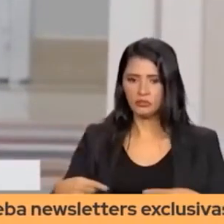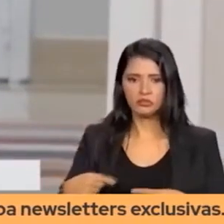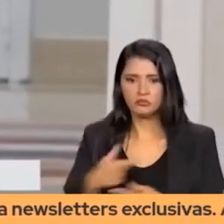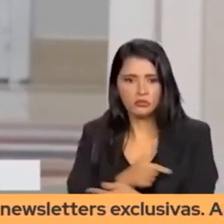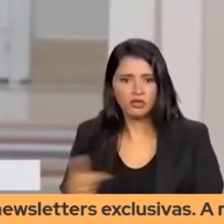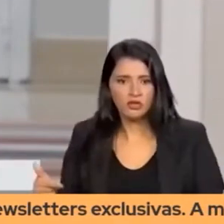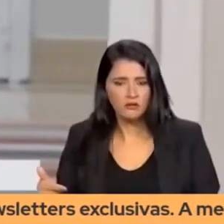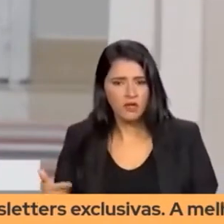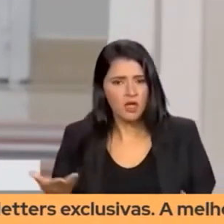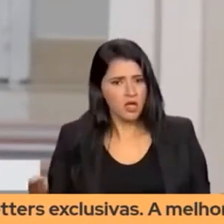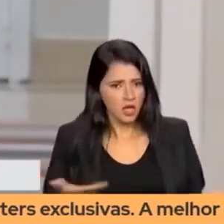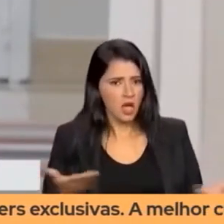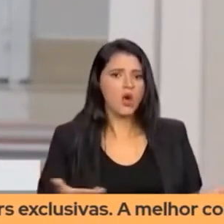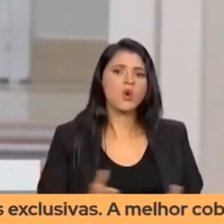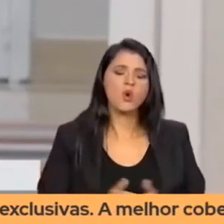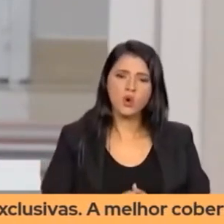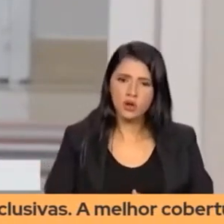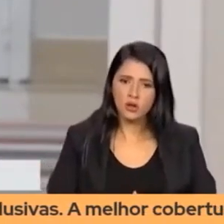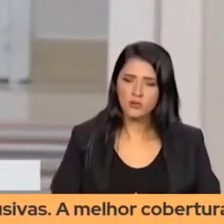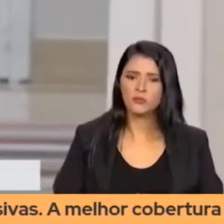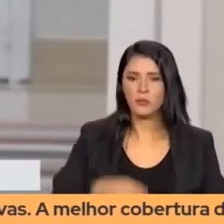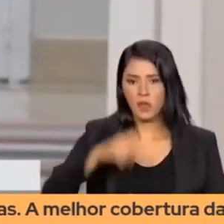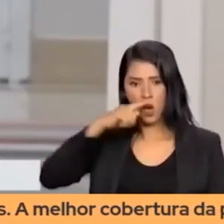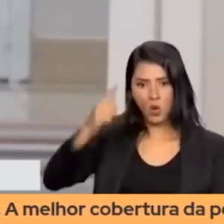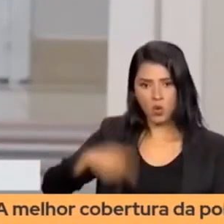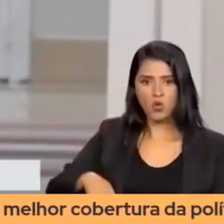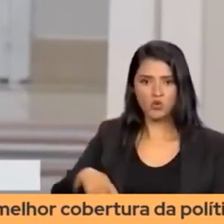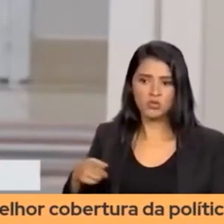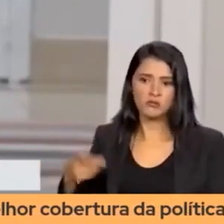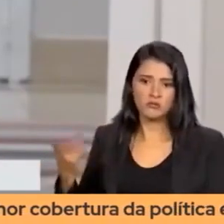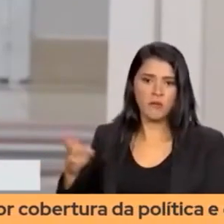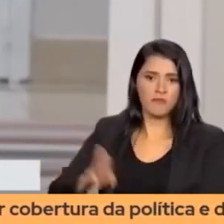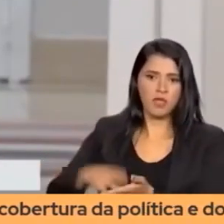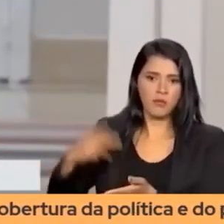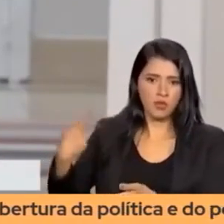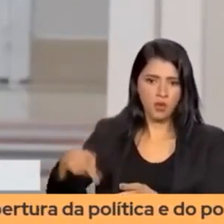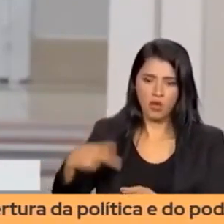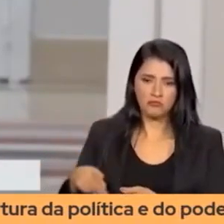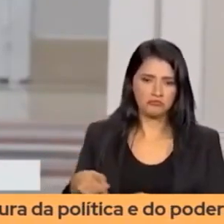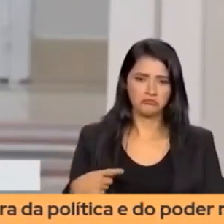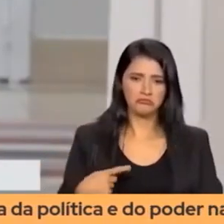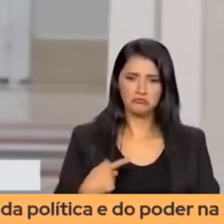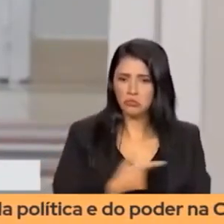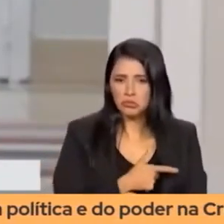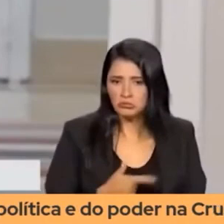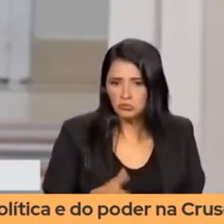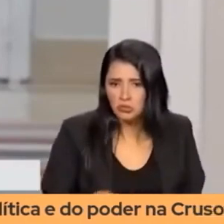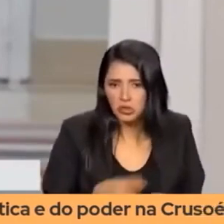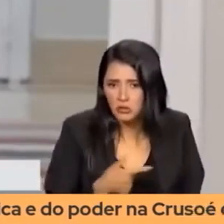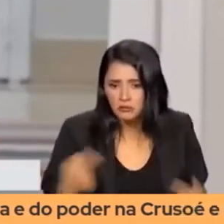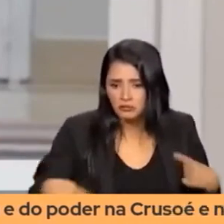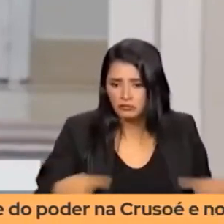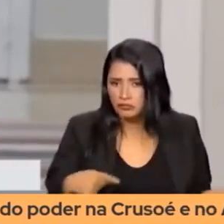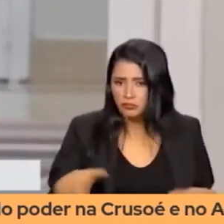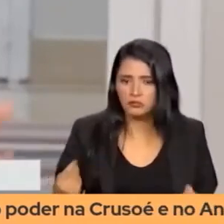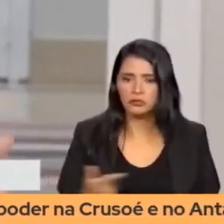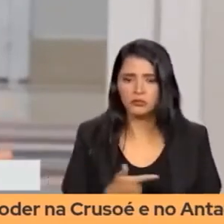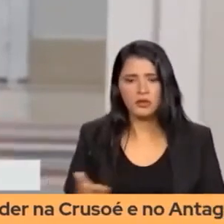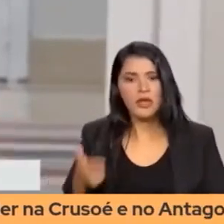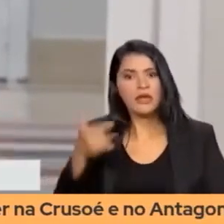agora a Rússia, que é membro também do Conselho, membro fixo, também não discutiu. Ora, se os membros que